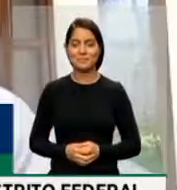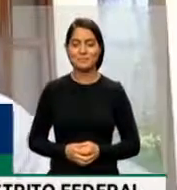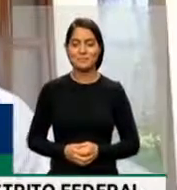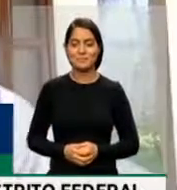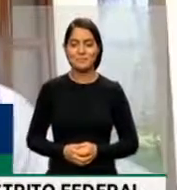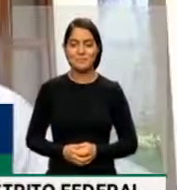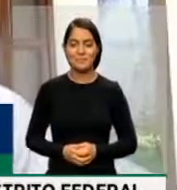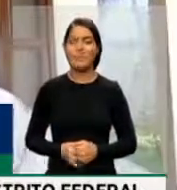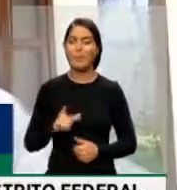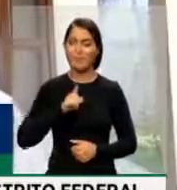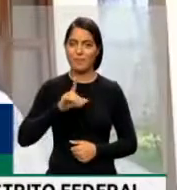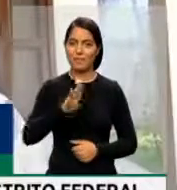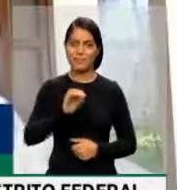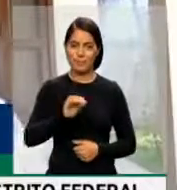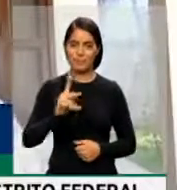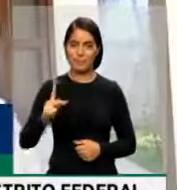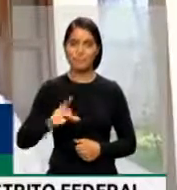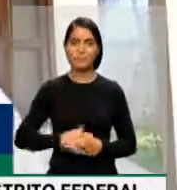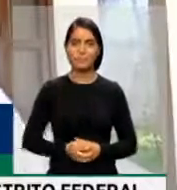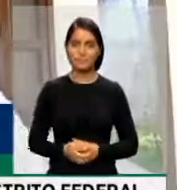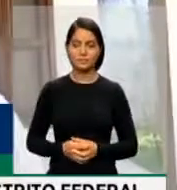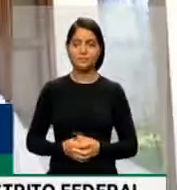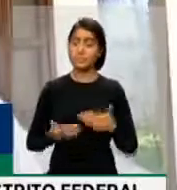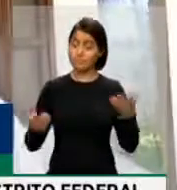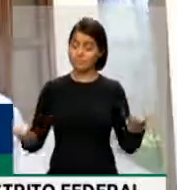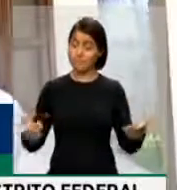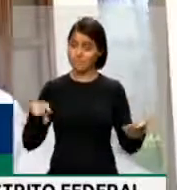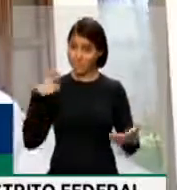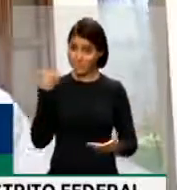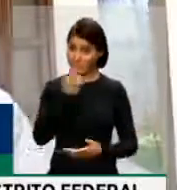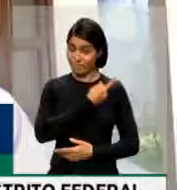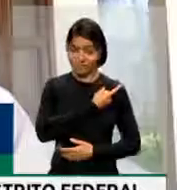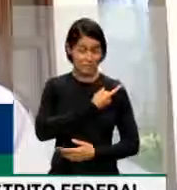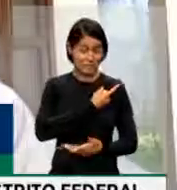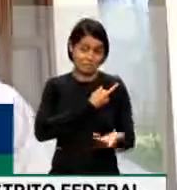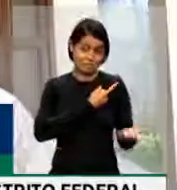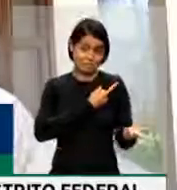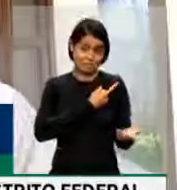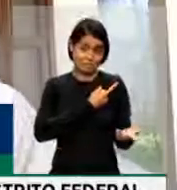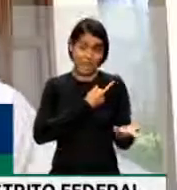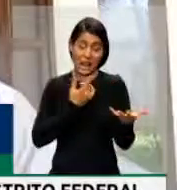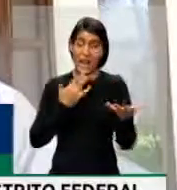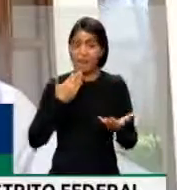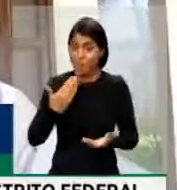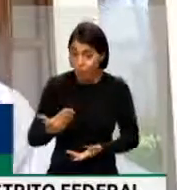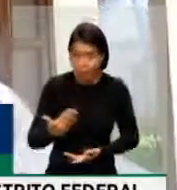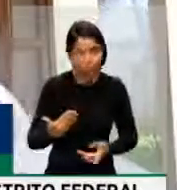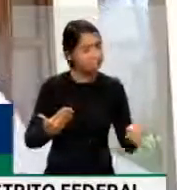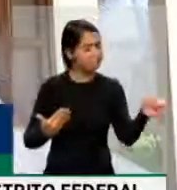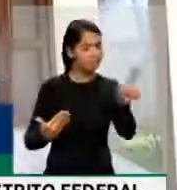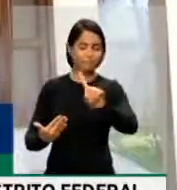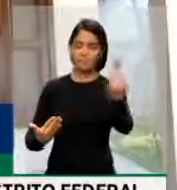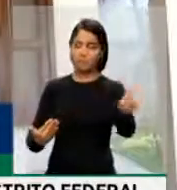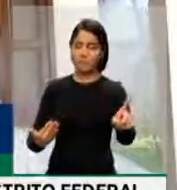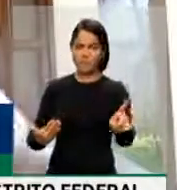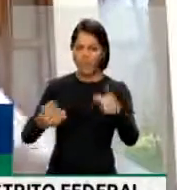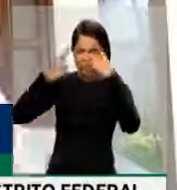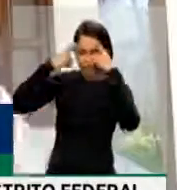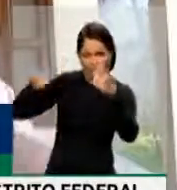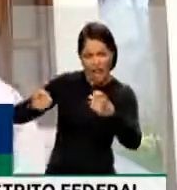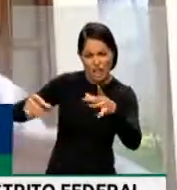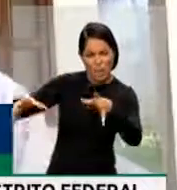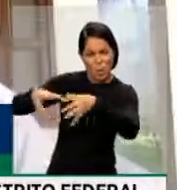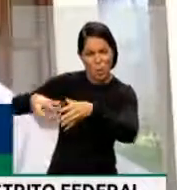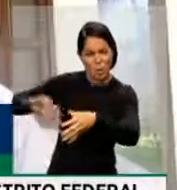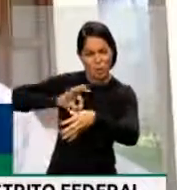gratificação para o BOP, os membros do BOP. No entanto, nós não somos a favor de violência policial. É preciso